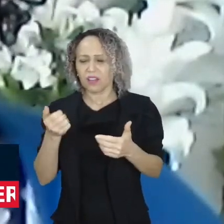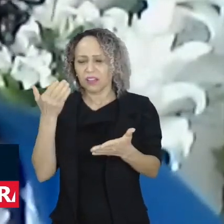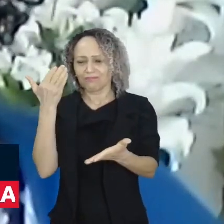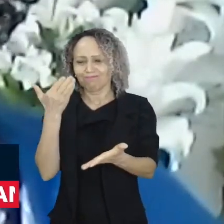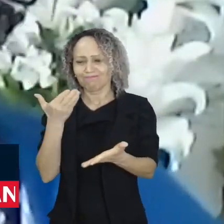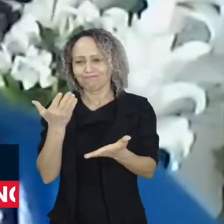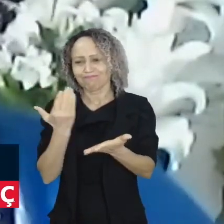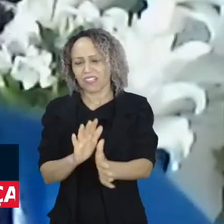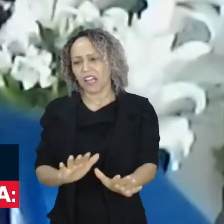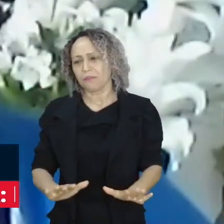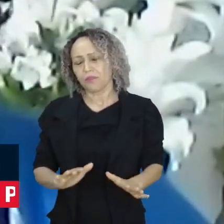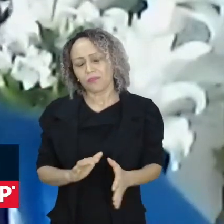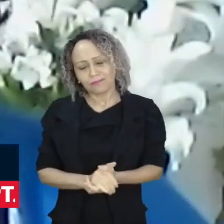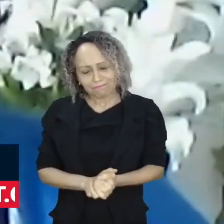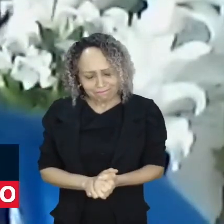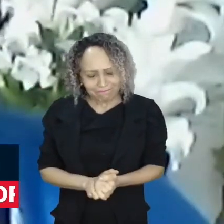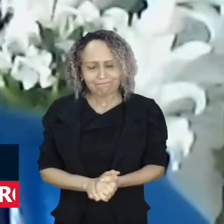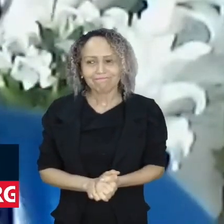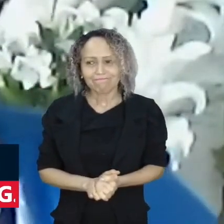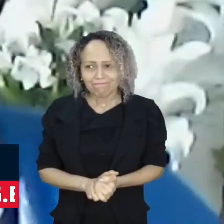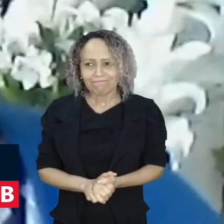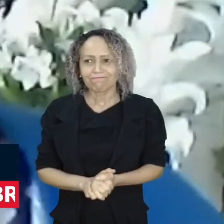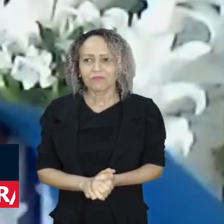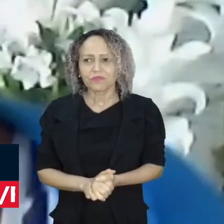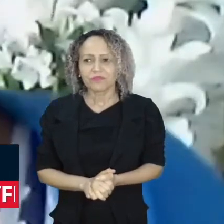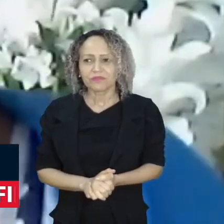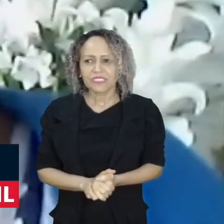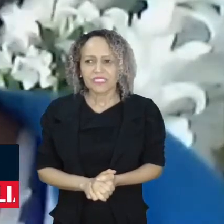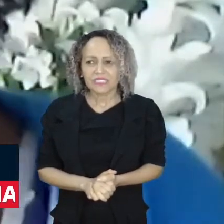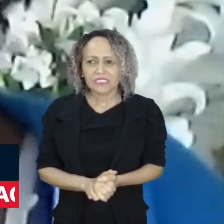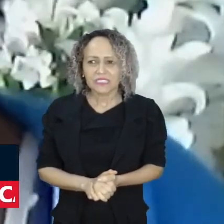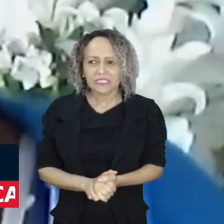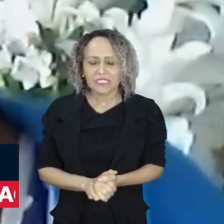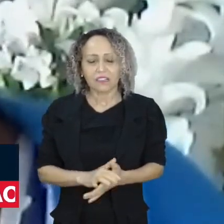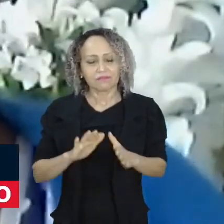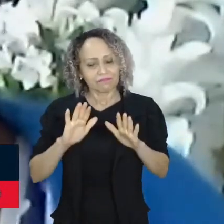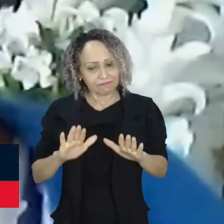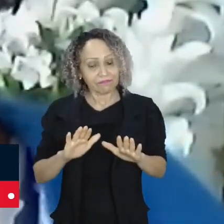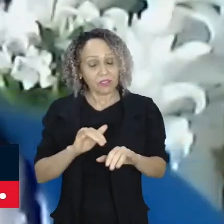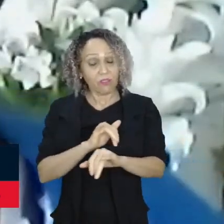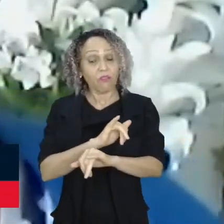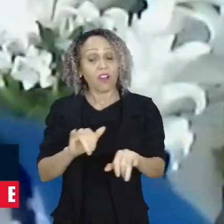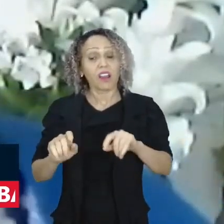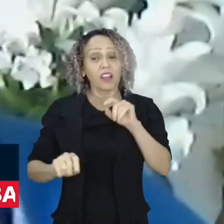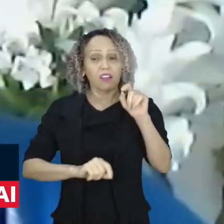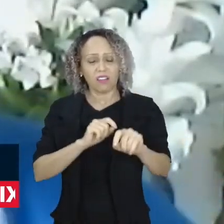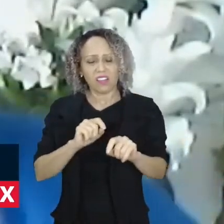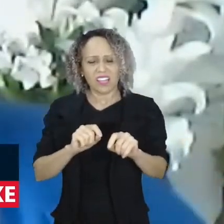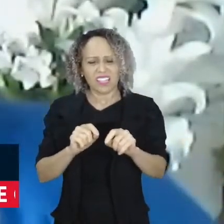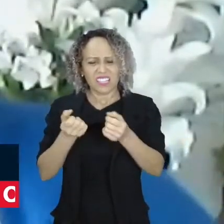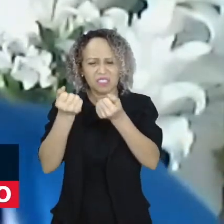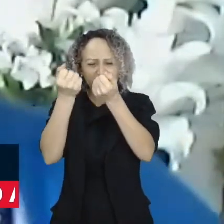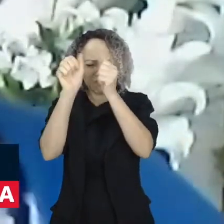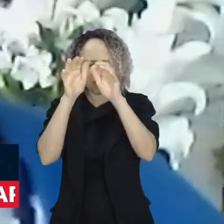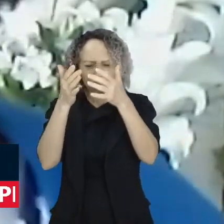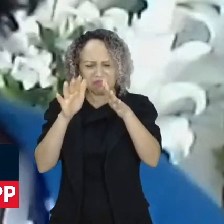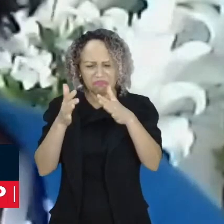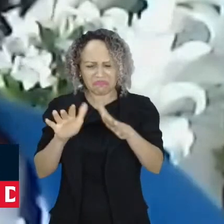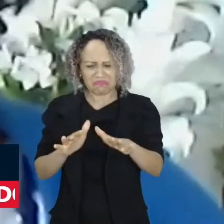acentuando com a pandemia, né? E então virou um verdadeiro